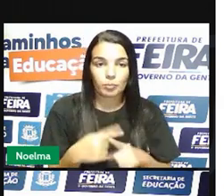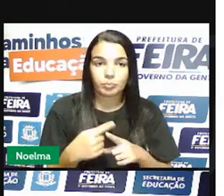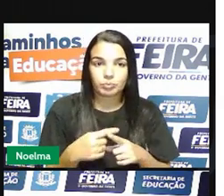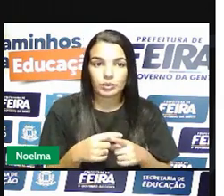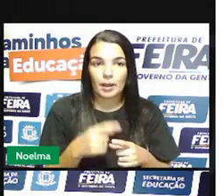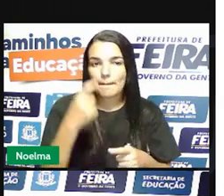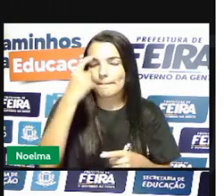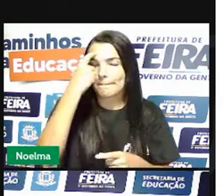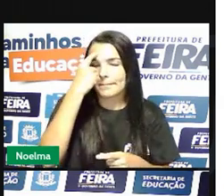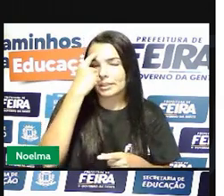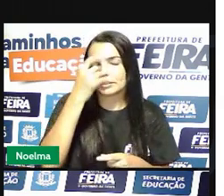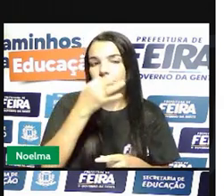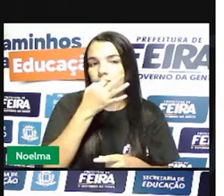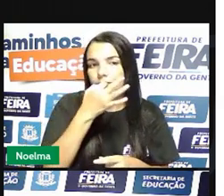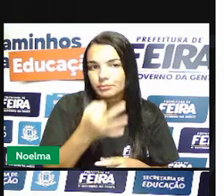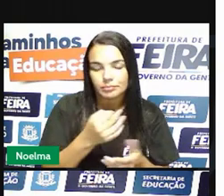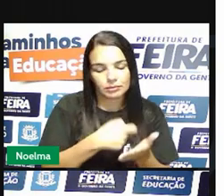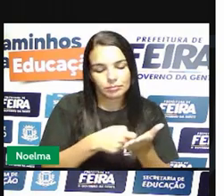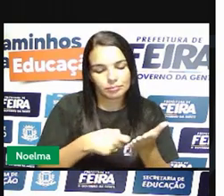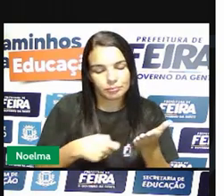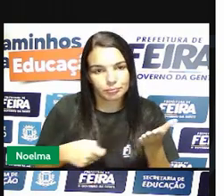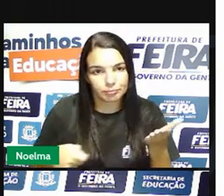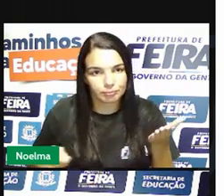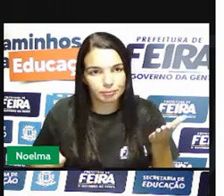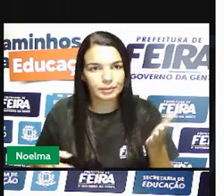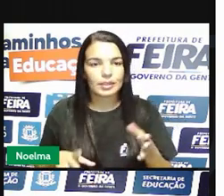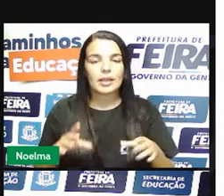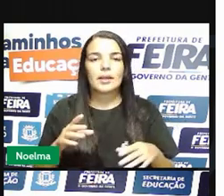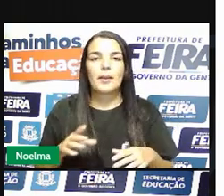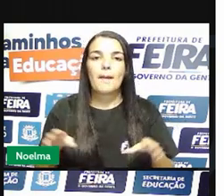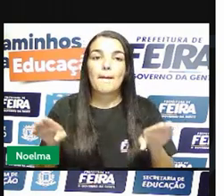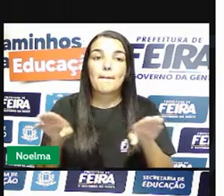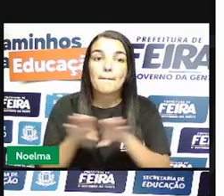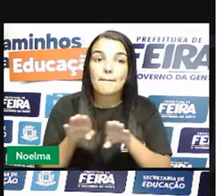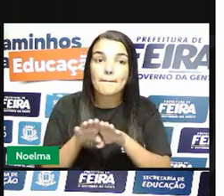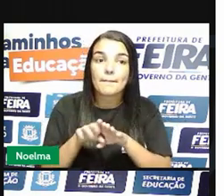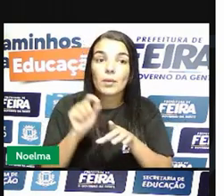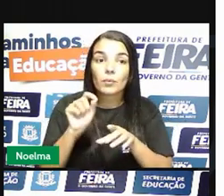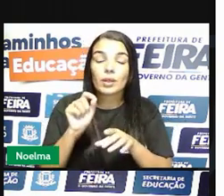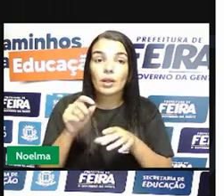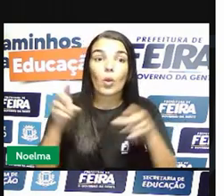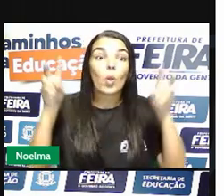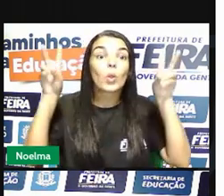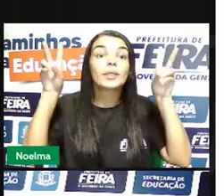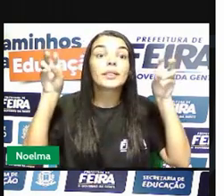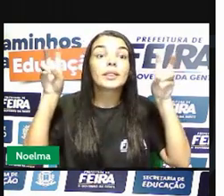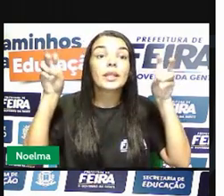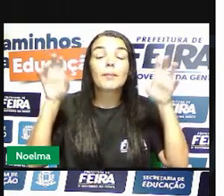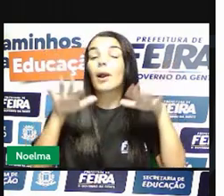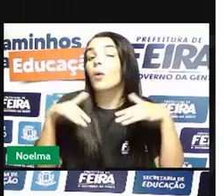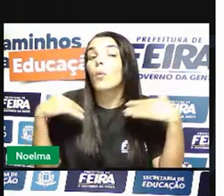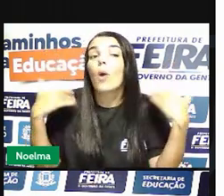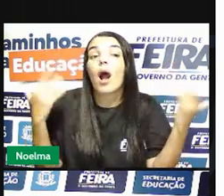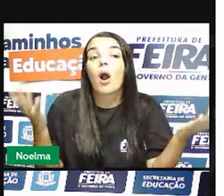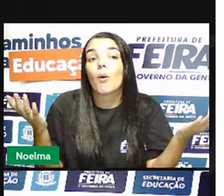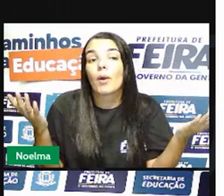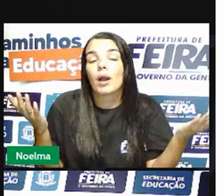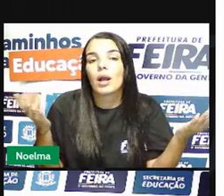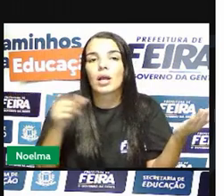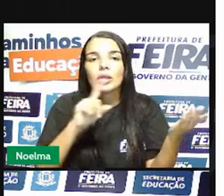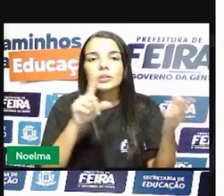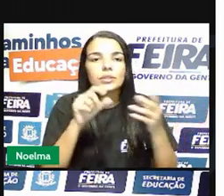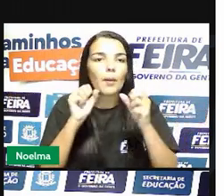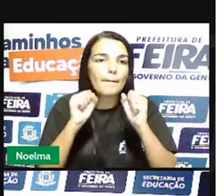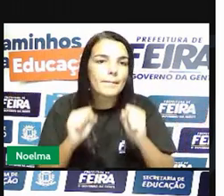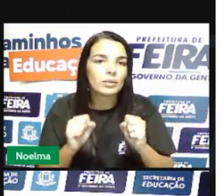dos nossos argumentos. Primeiro, apresente o tema, né? A gente tem que falar qual é o tema, né? A gente não vai deixar para descobrir lá